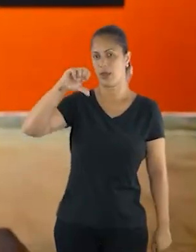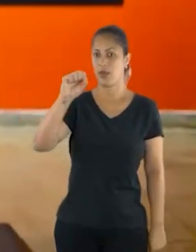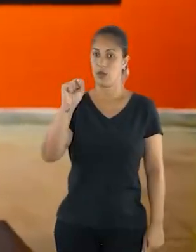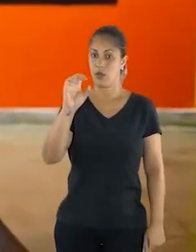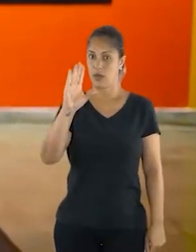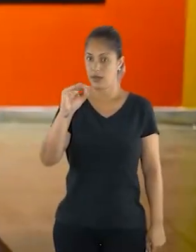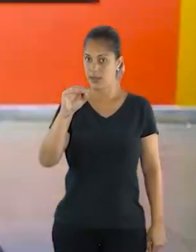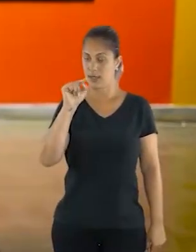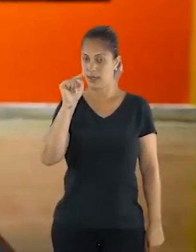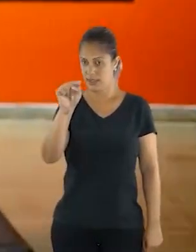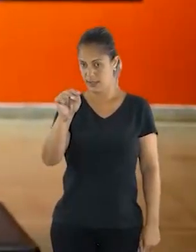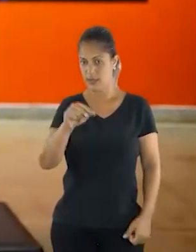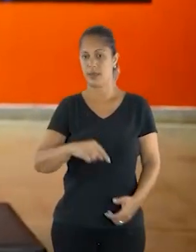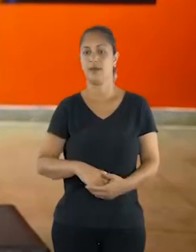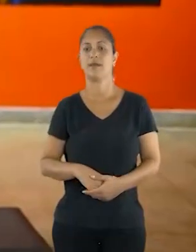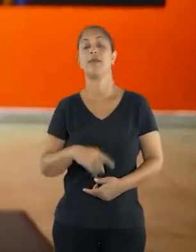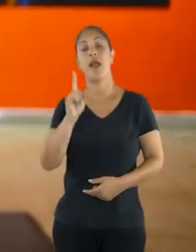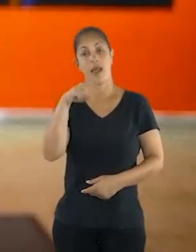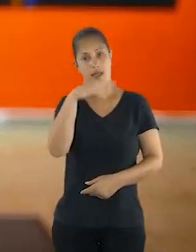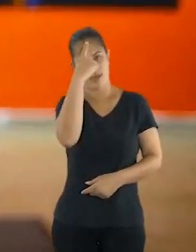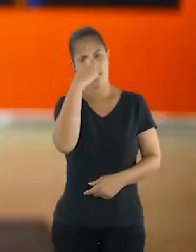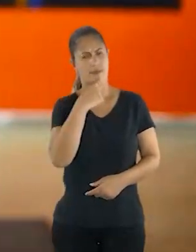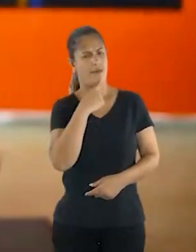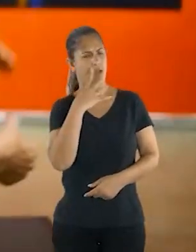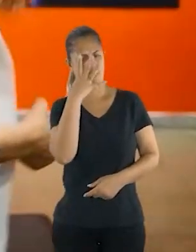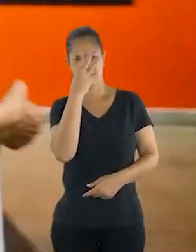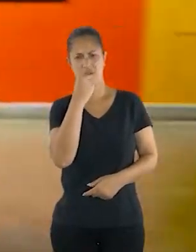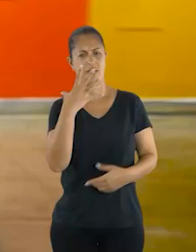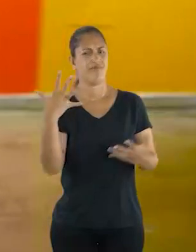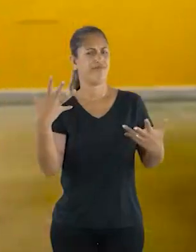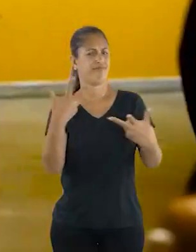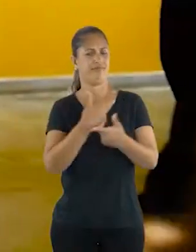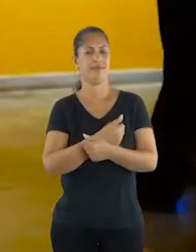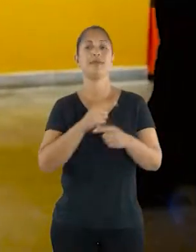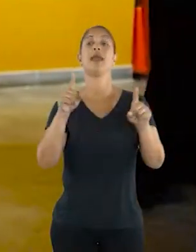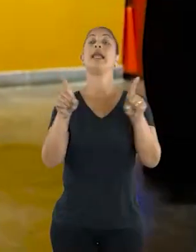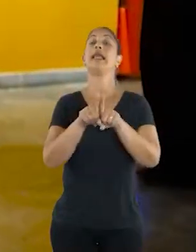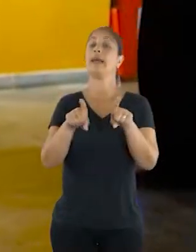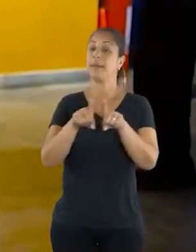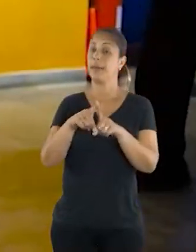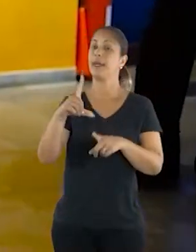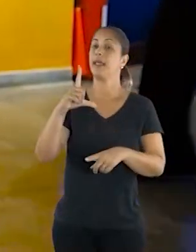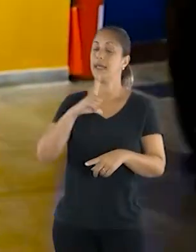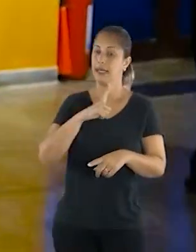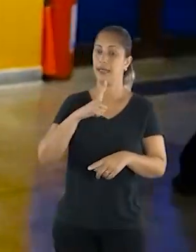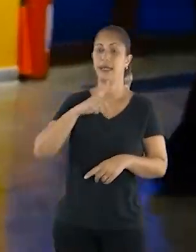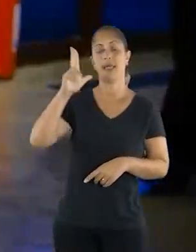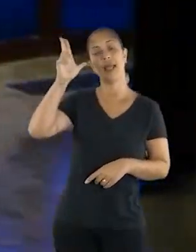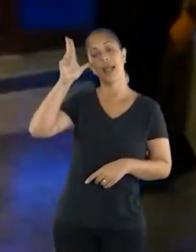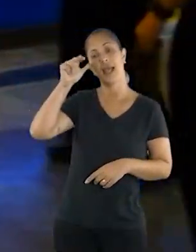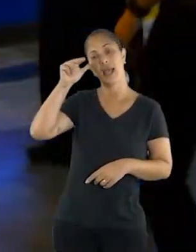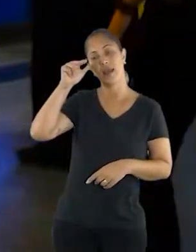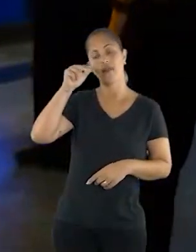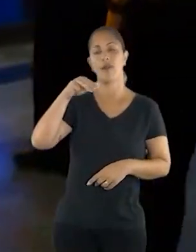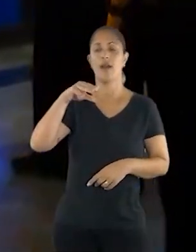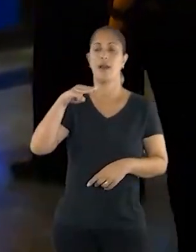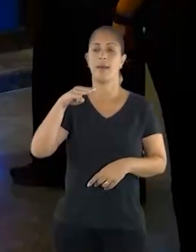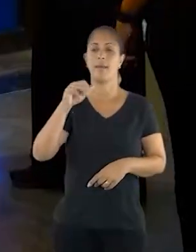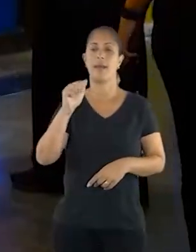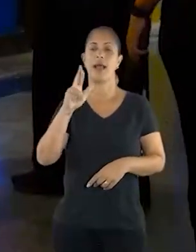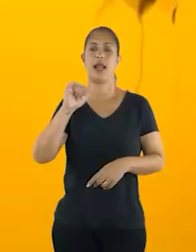Bissiliati, que é uma foto incrível, né? E aqui a gente tem também o Cavalo Marinho